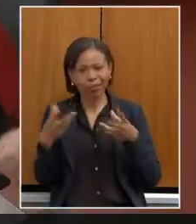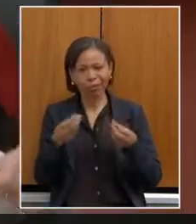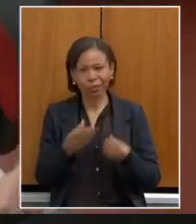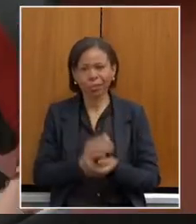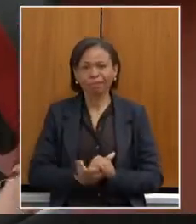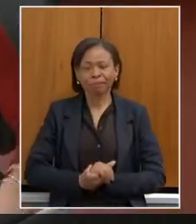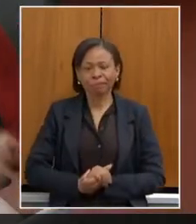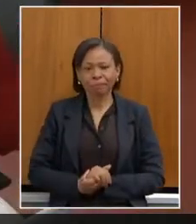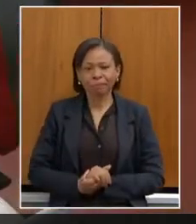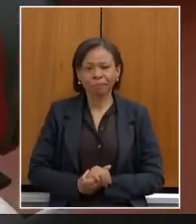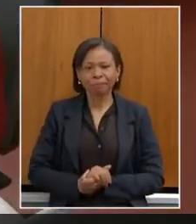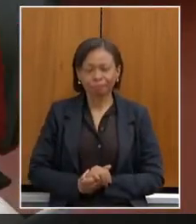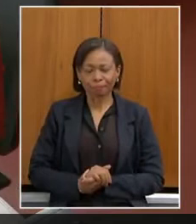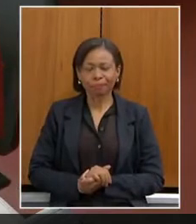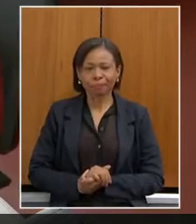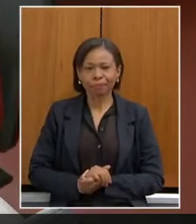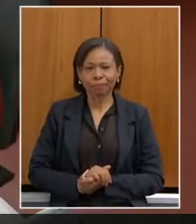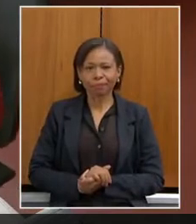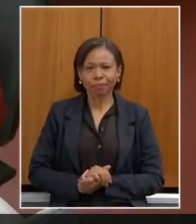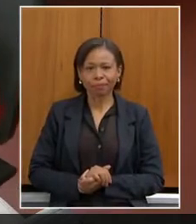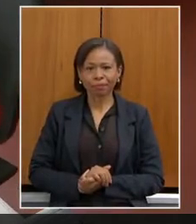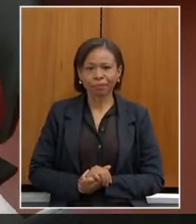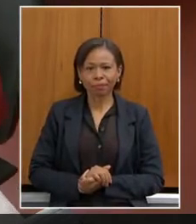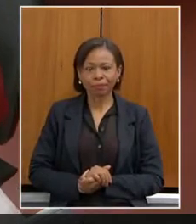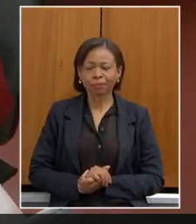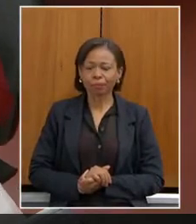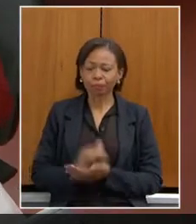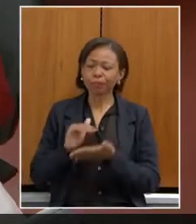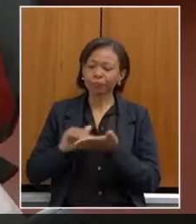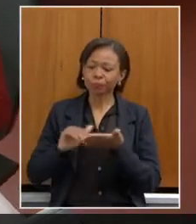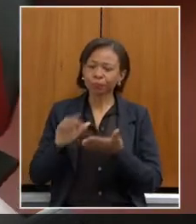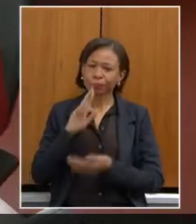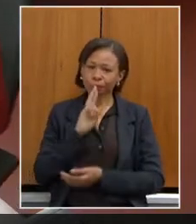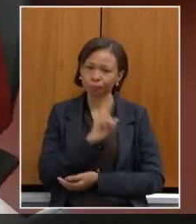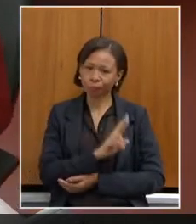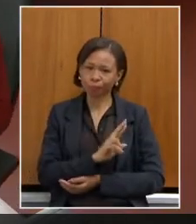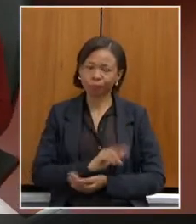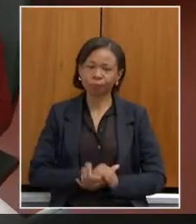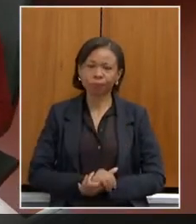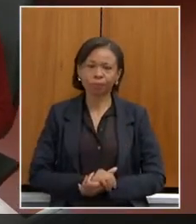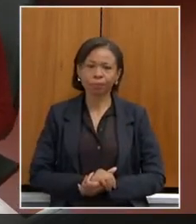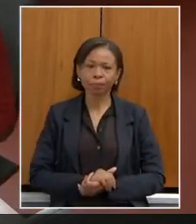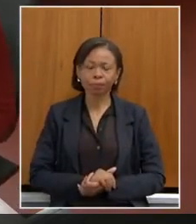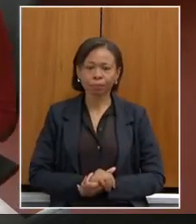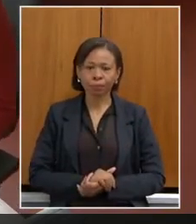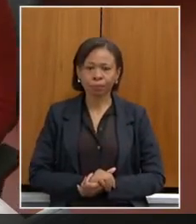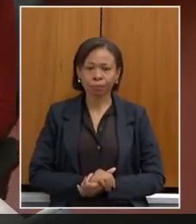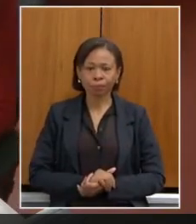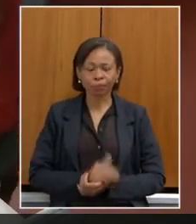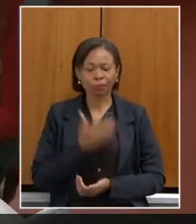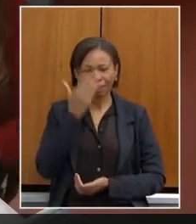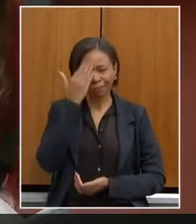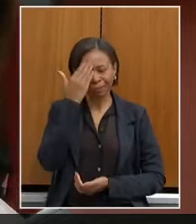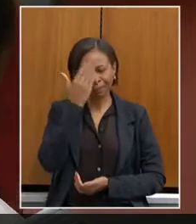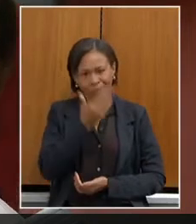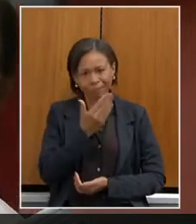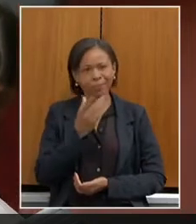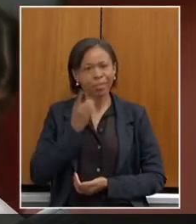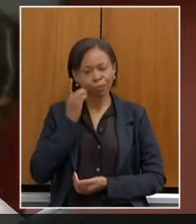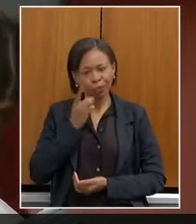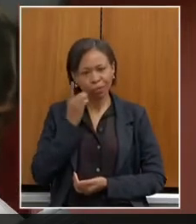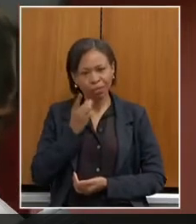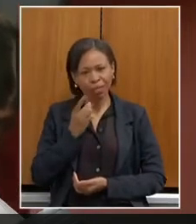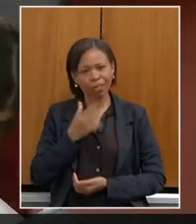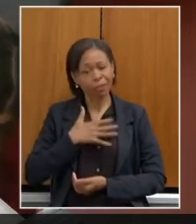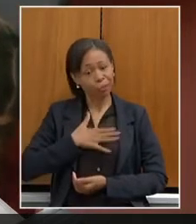obrigado deputada Celise eu passo a palavra ao secretário doutor Fábio obrigado deputada é um prazer estar aqui meu papel